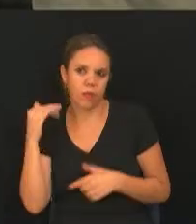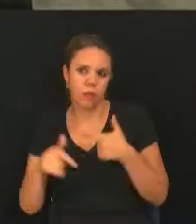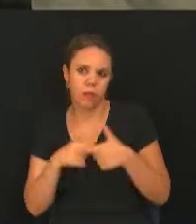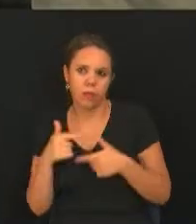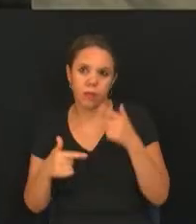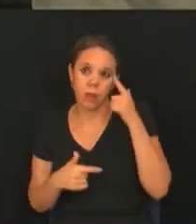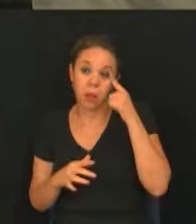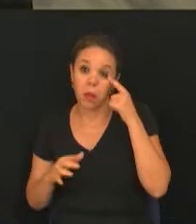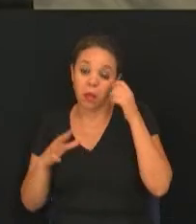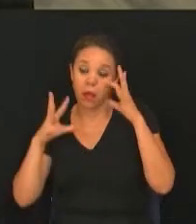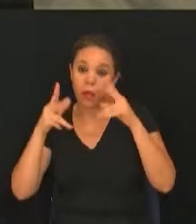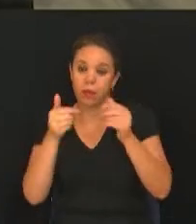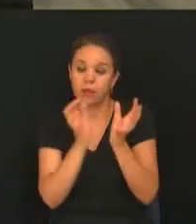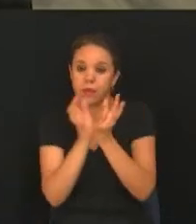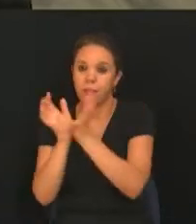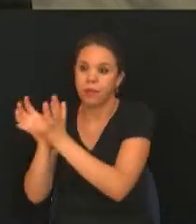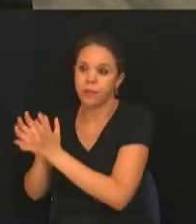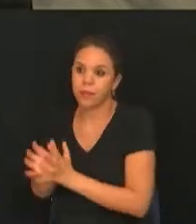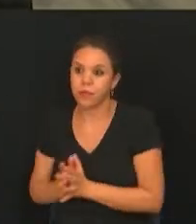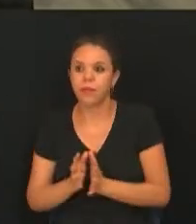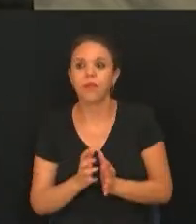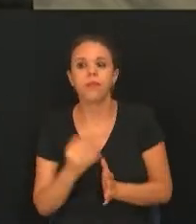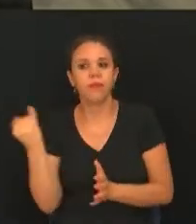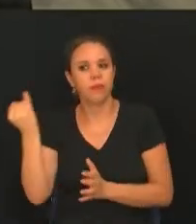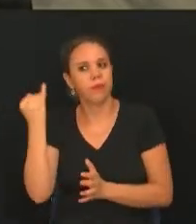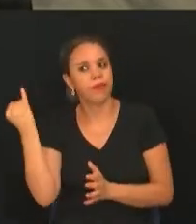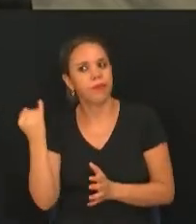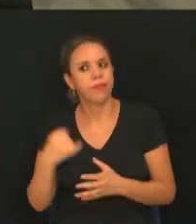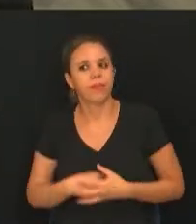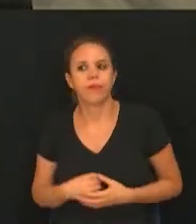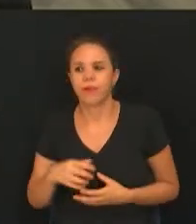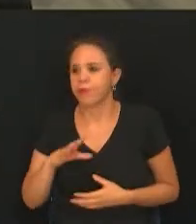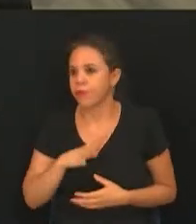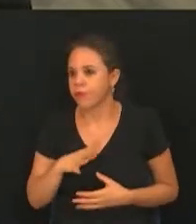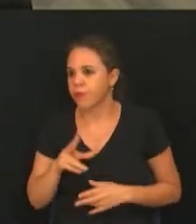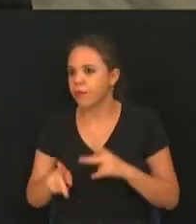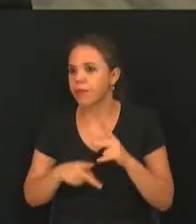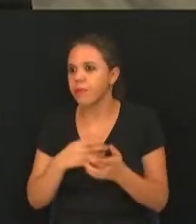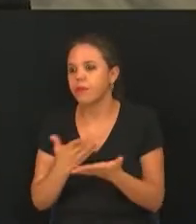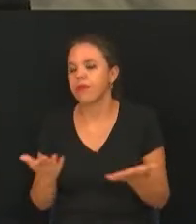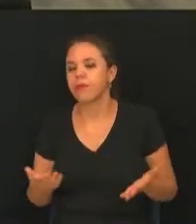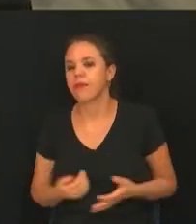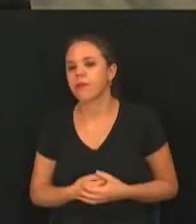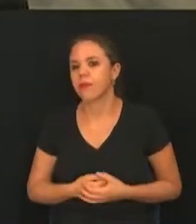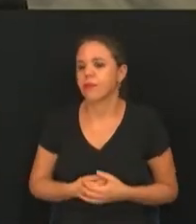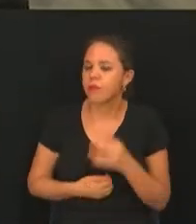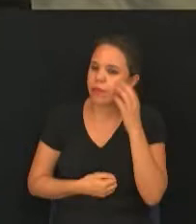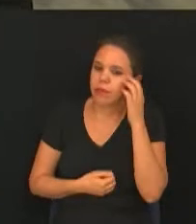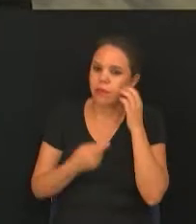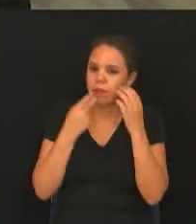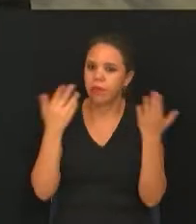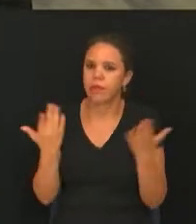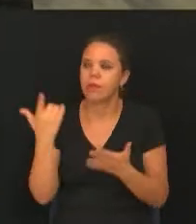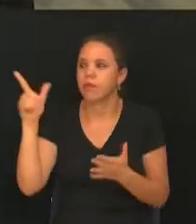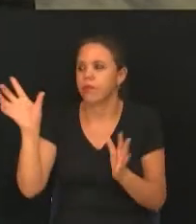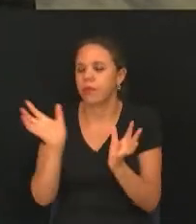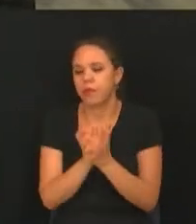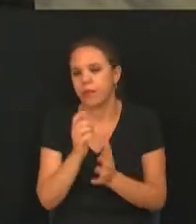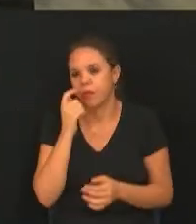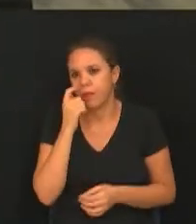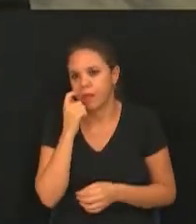de todas as comissões é muito importante para a cidade, para a população, enfim. Falando agora de uma outra comissão